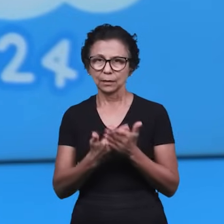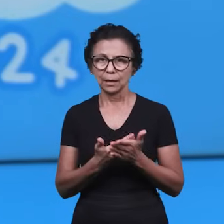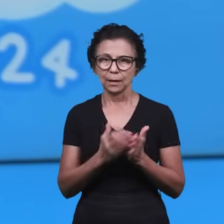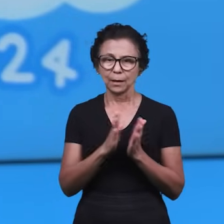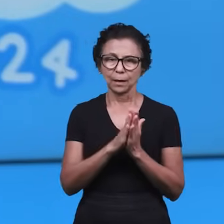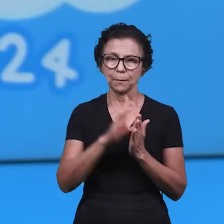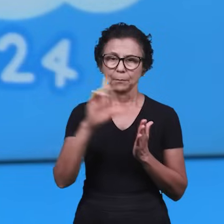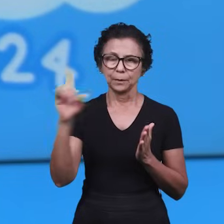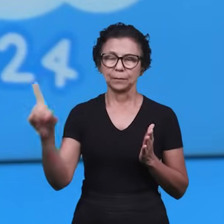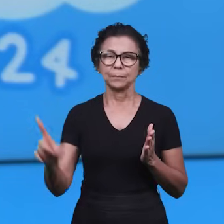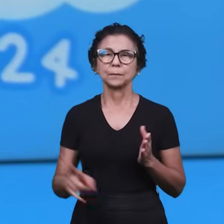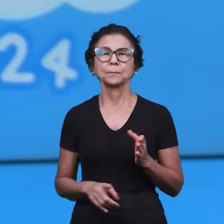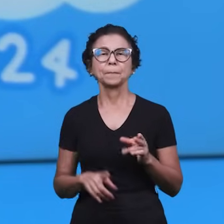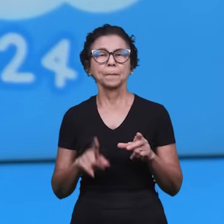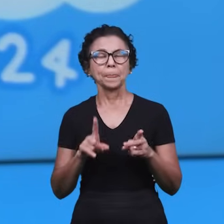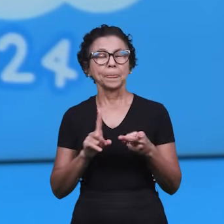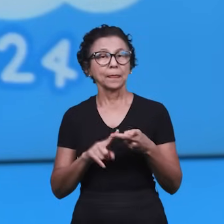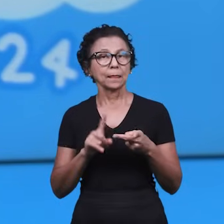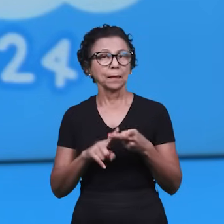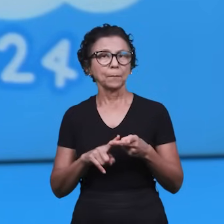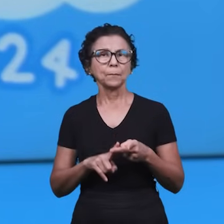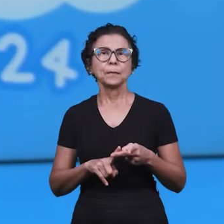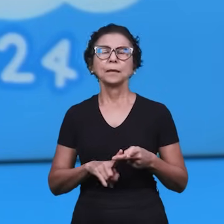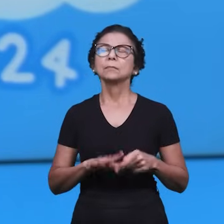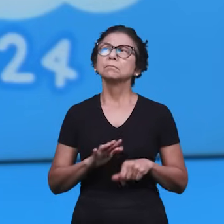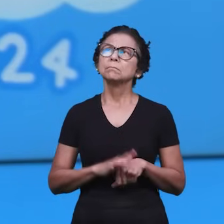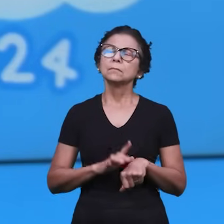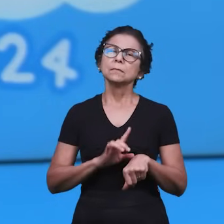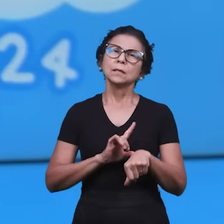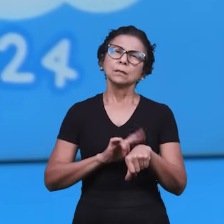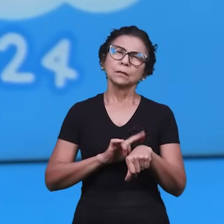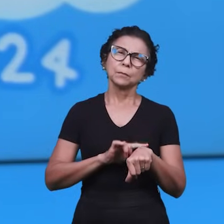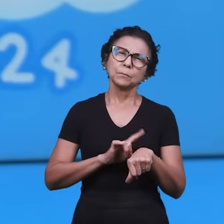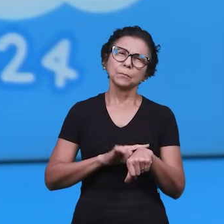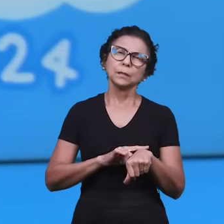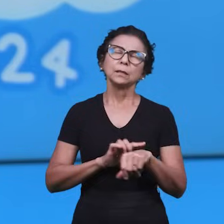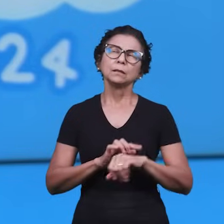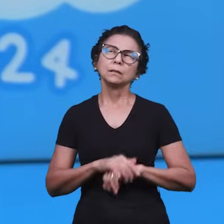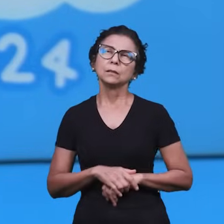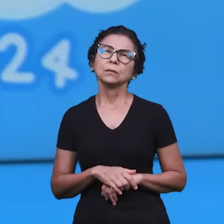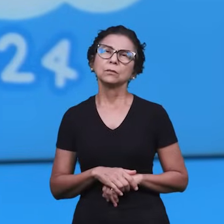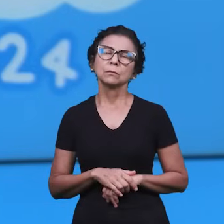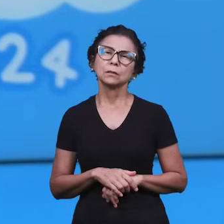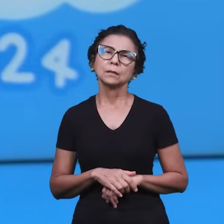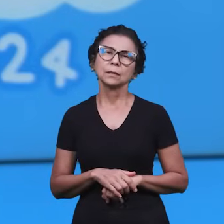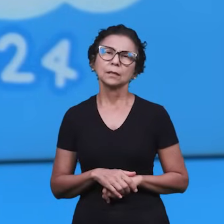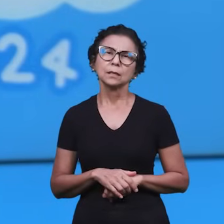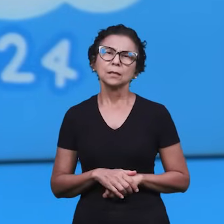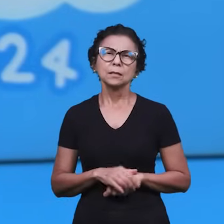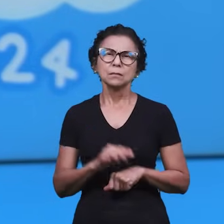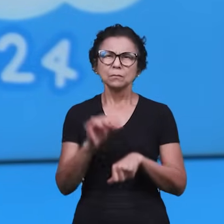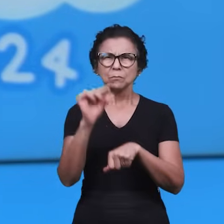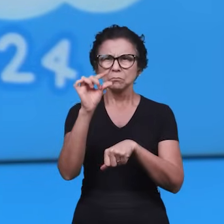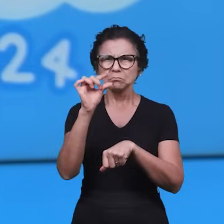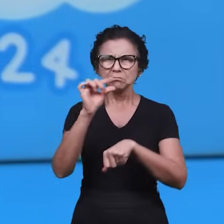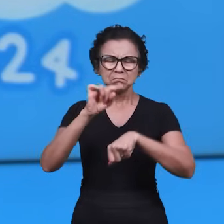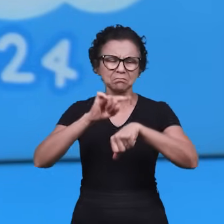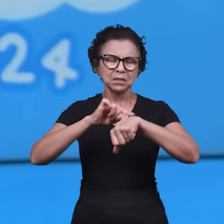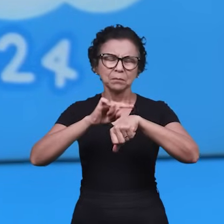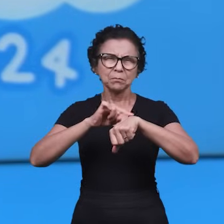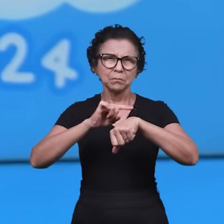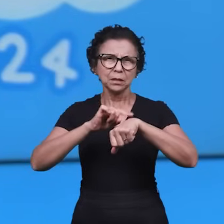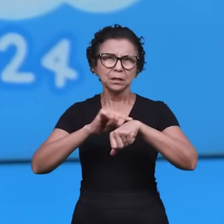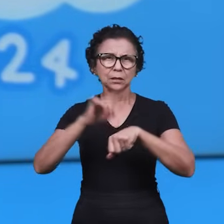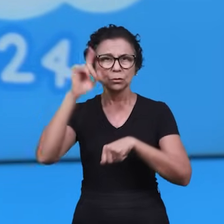E a segunda dica é: separe um tempo do seu dia para ler a Bíblia todos os dias na sua